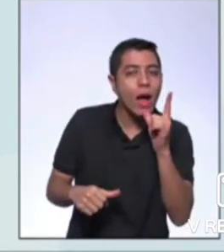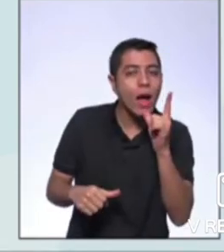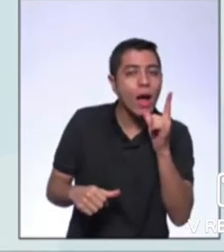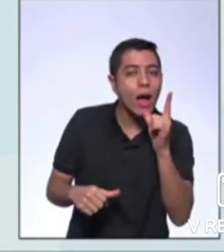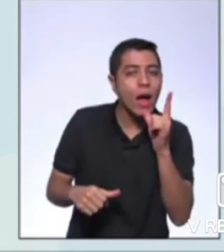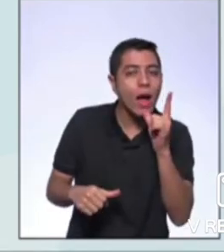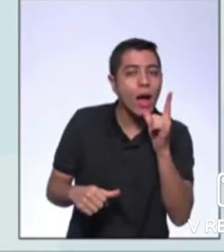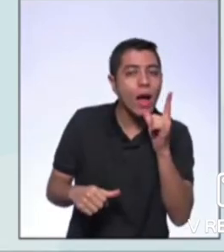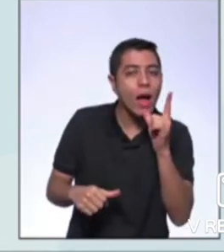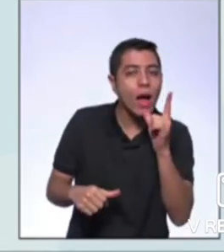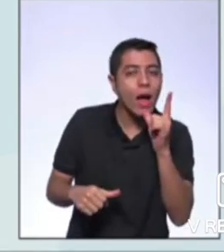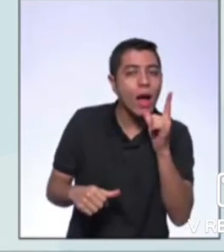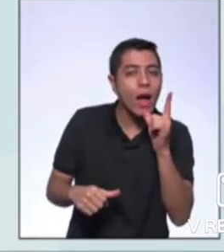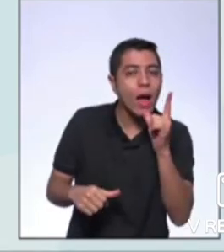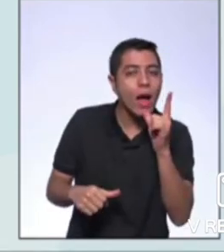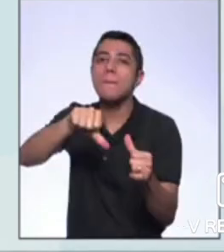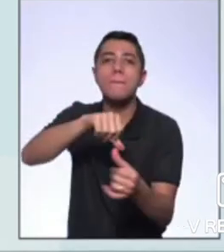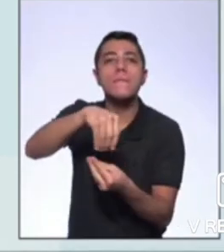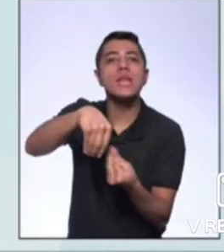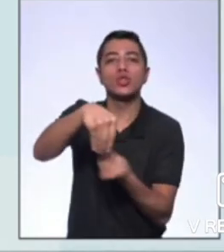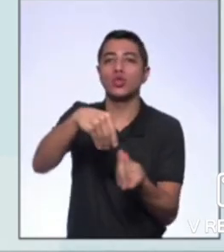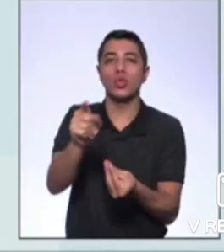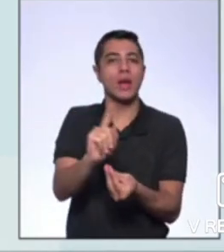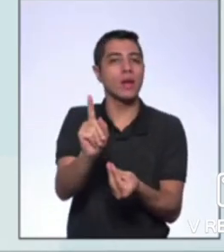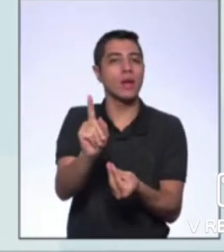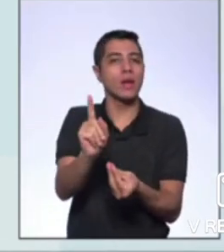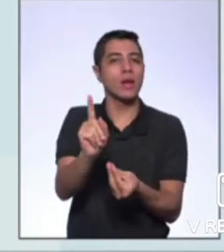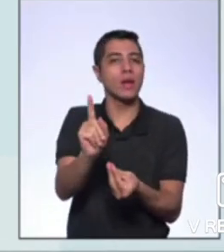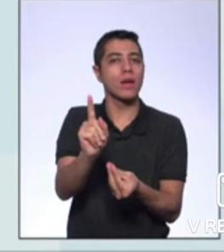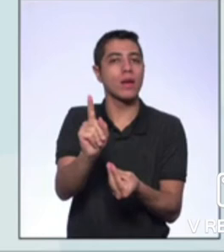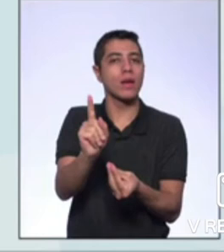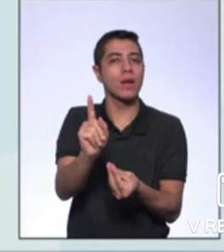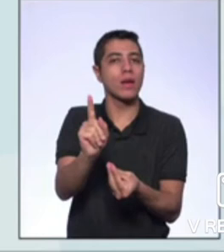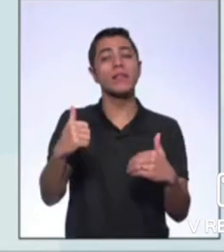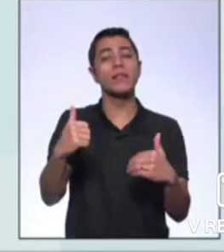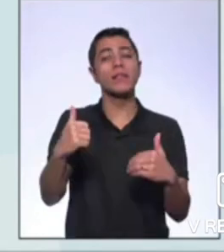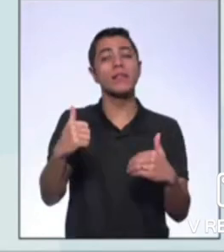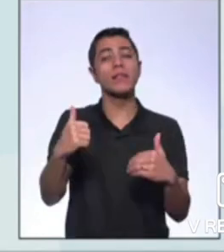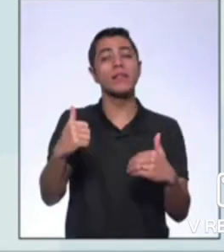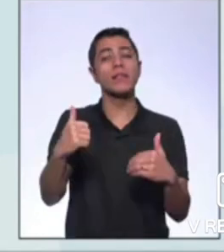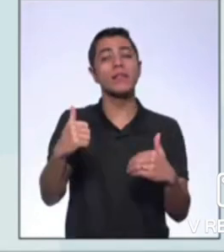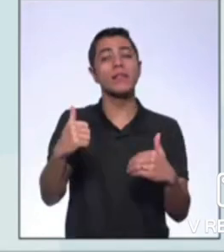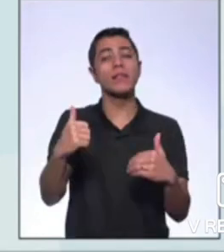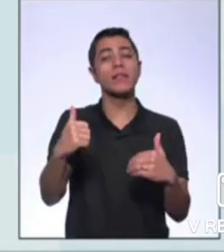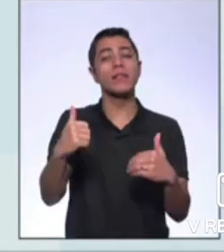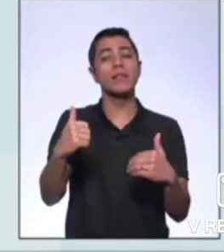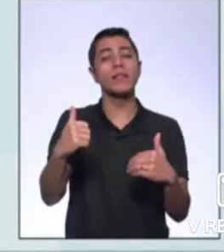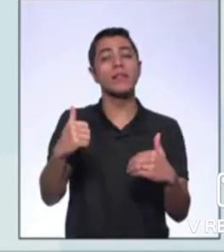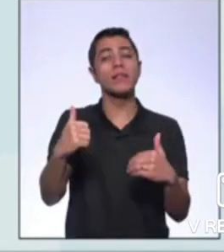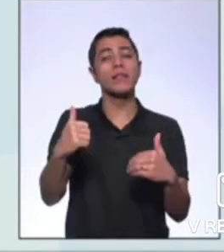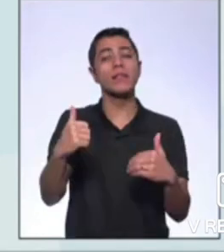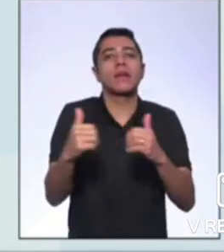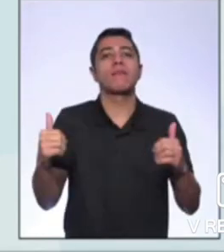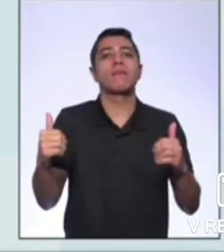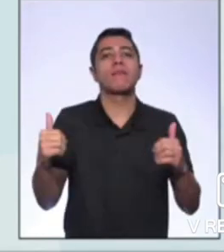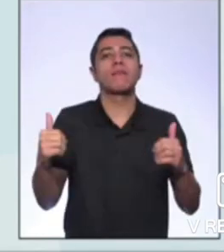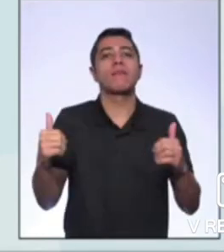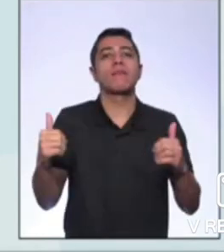tirando o álcool anidro e ficando a água agregada ao cal virgem, né? Um tipo de separação de